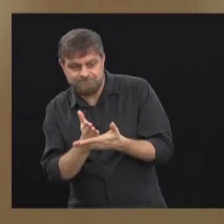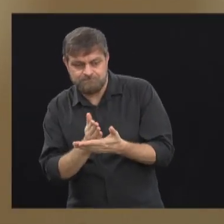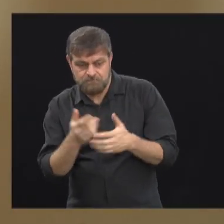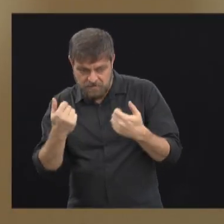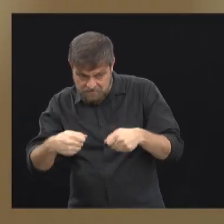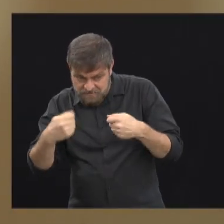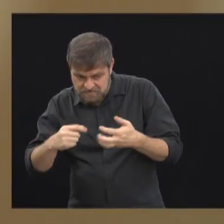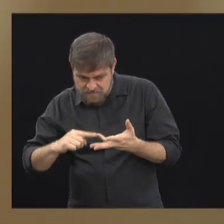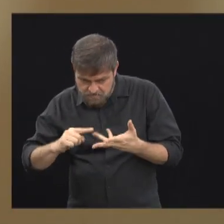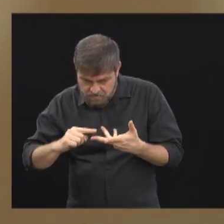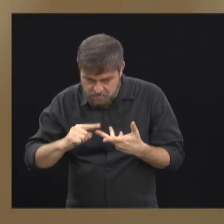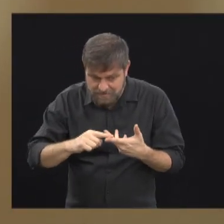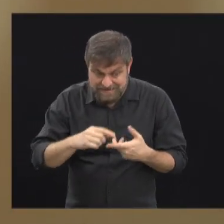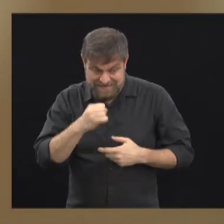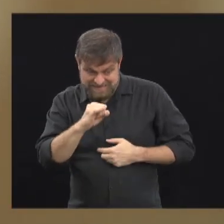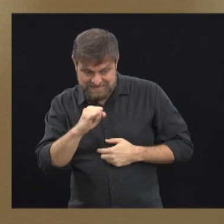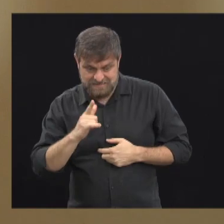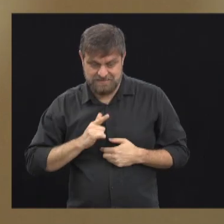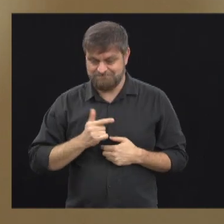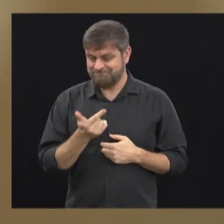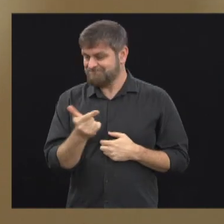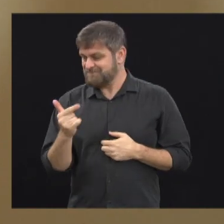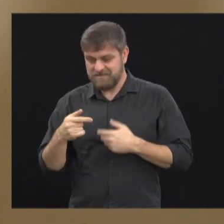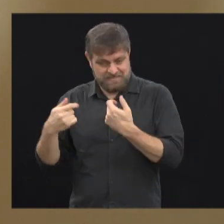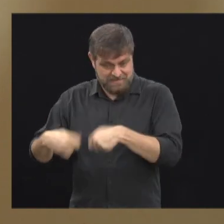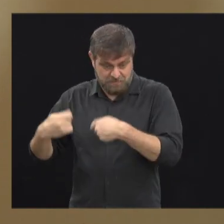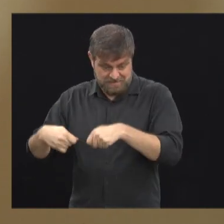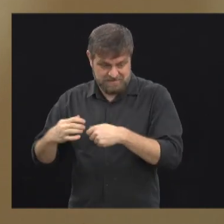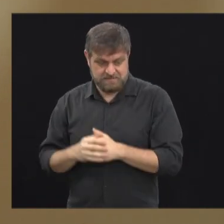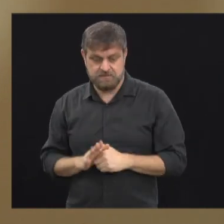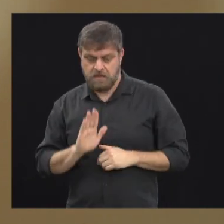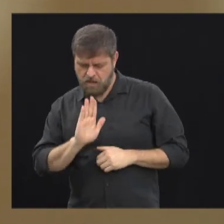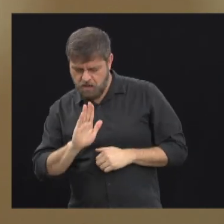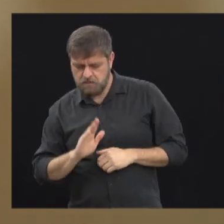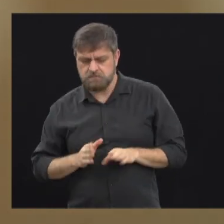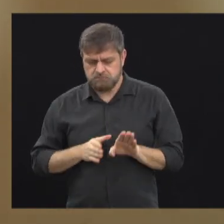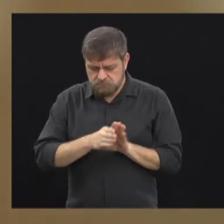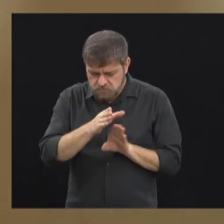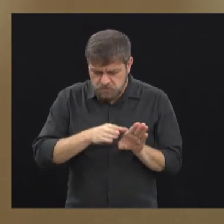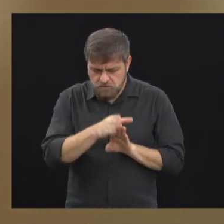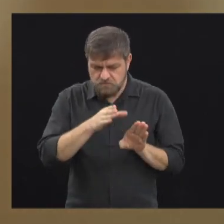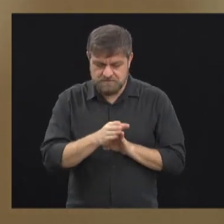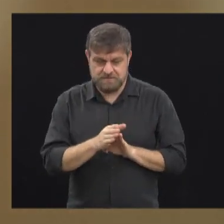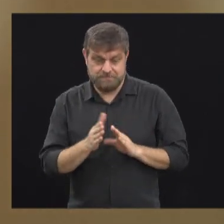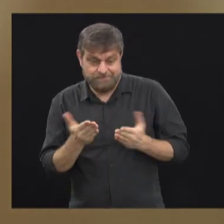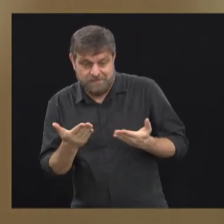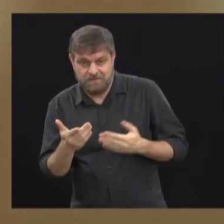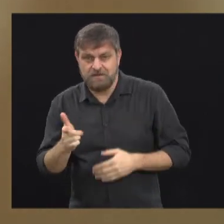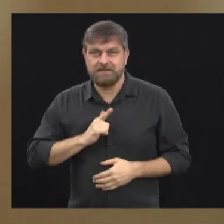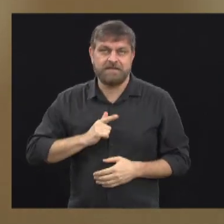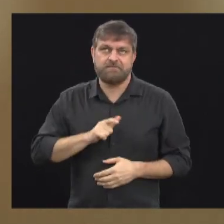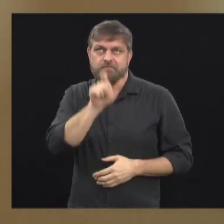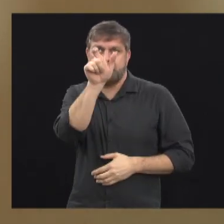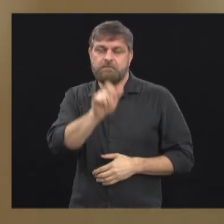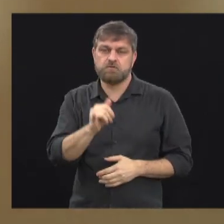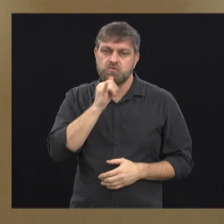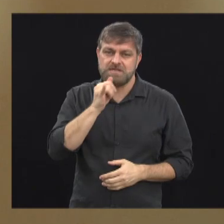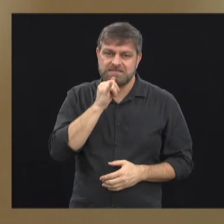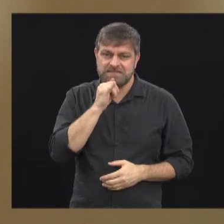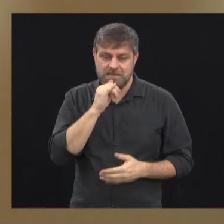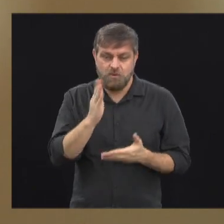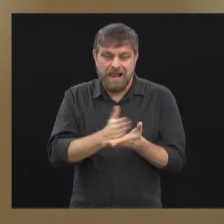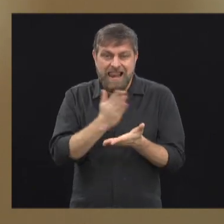é a nossa necessidade. Se não tem a necessidade dessa doação, por exemplo, olha, a gente teve uma situação de pessoa querer